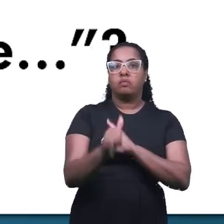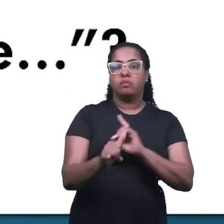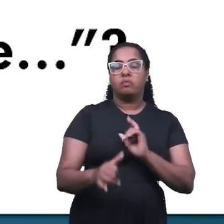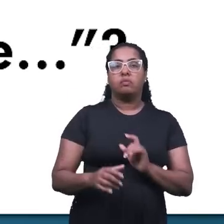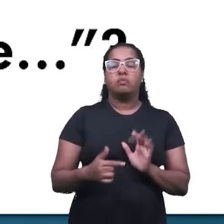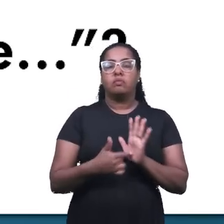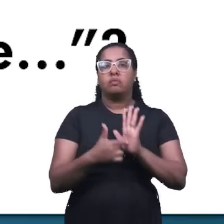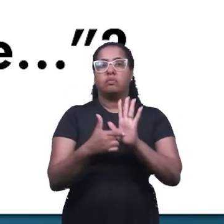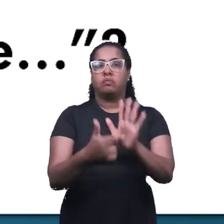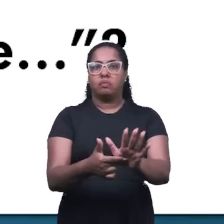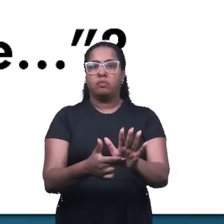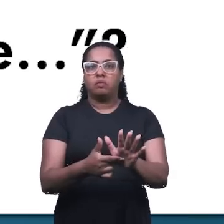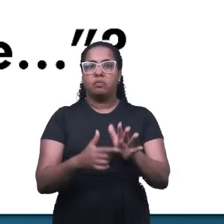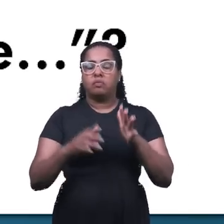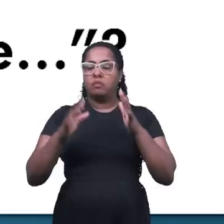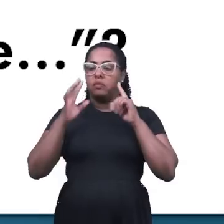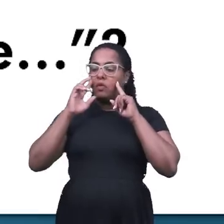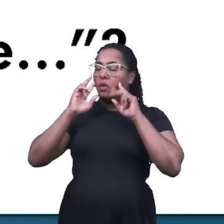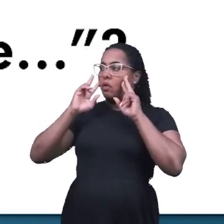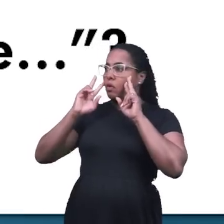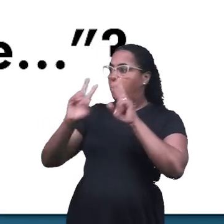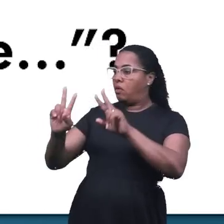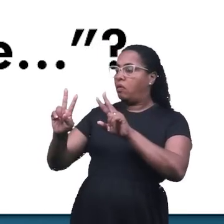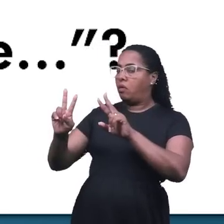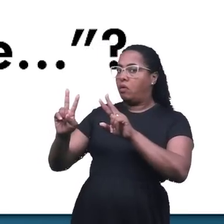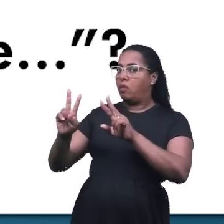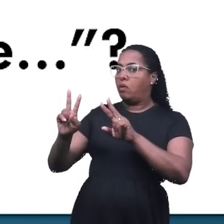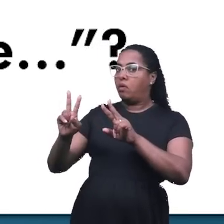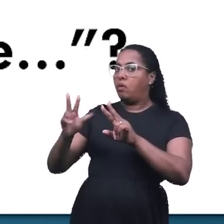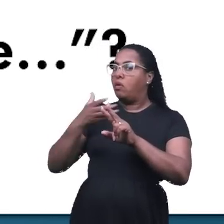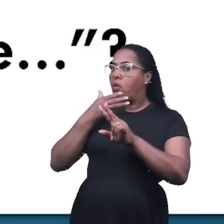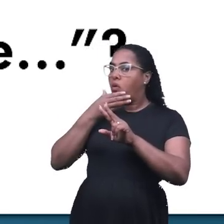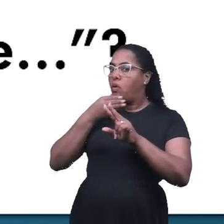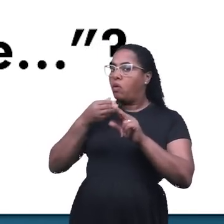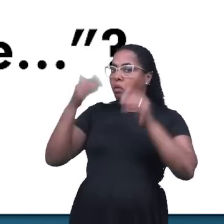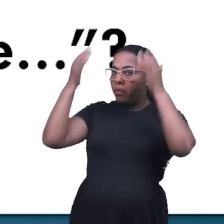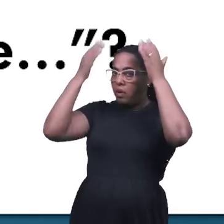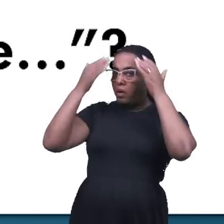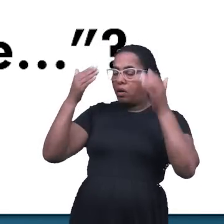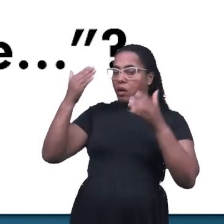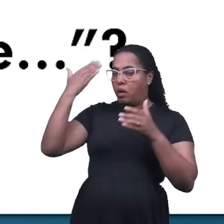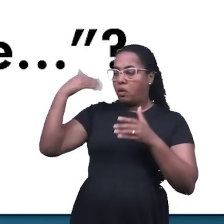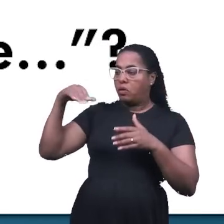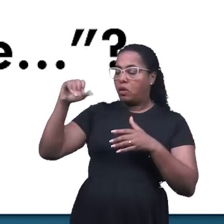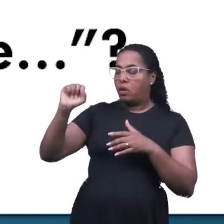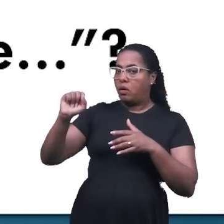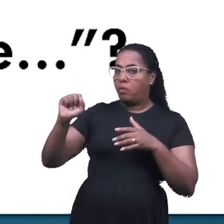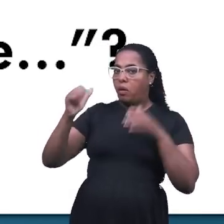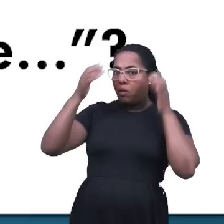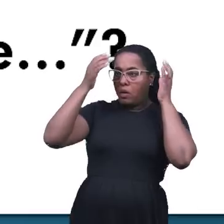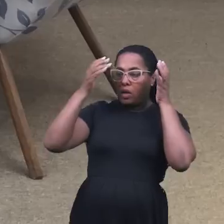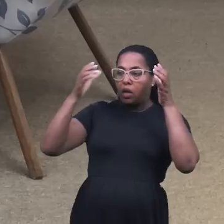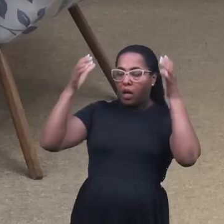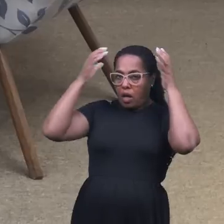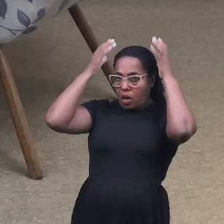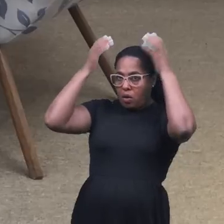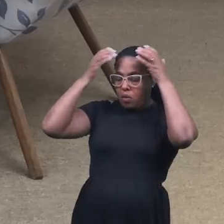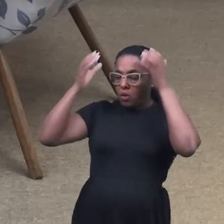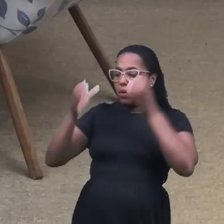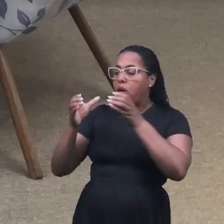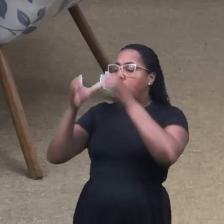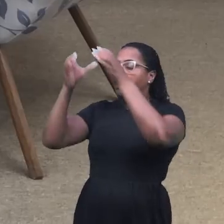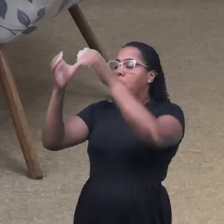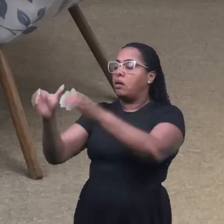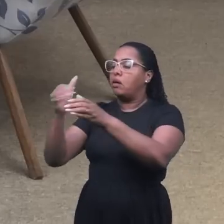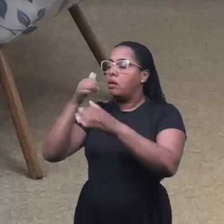expressão contemplai ao rei Salomão com a coroa com que o coroou sua mãe? Quem vai